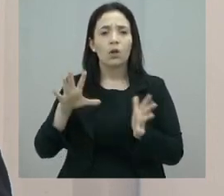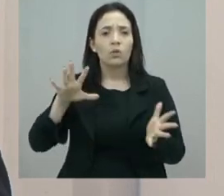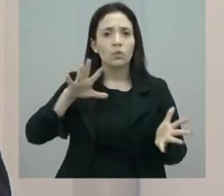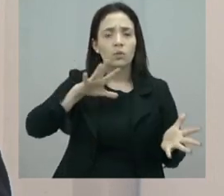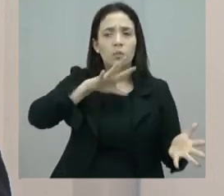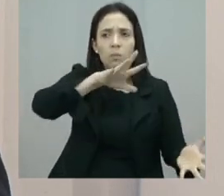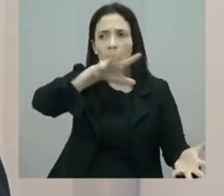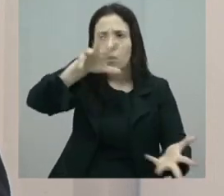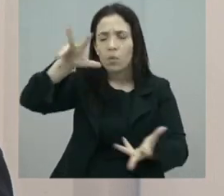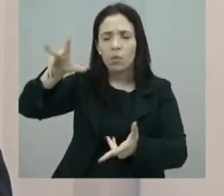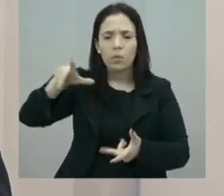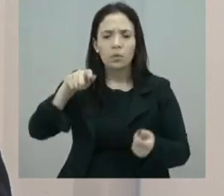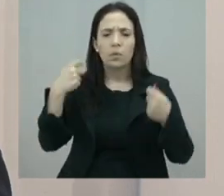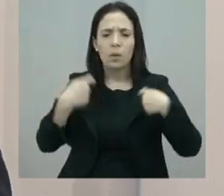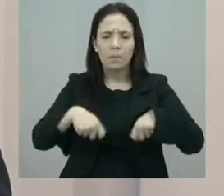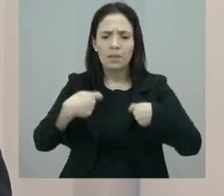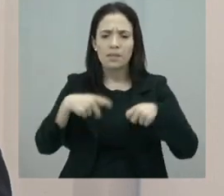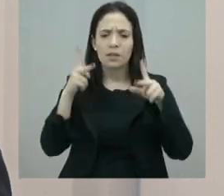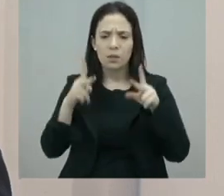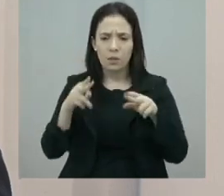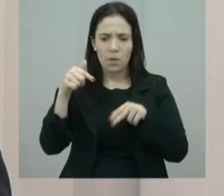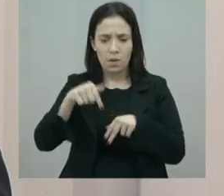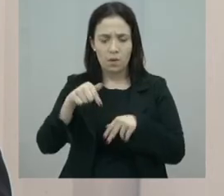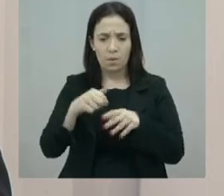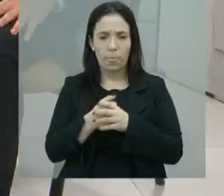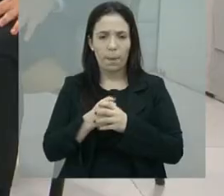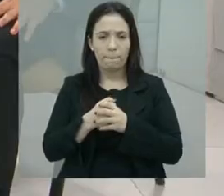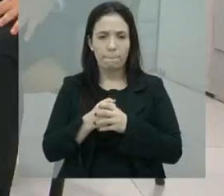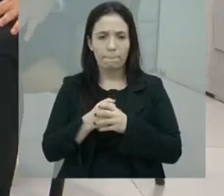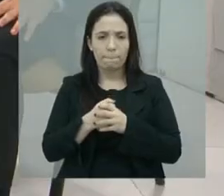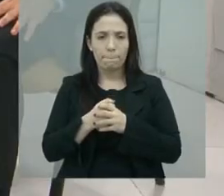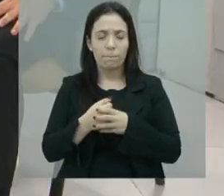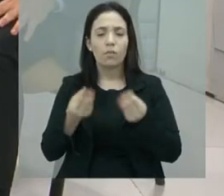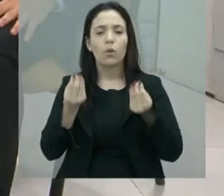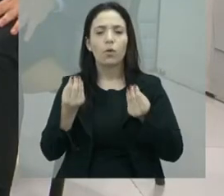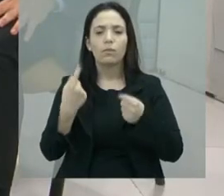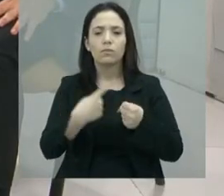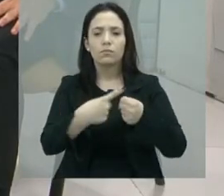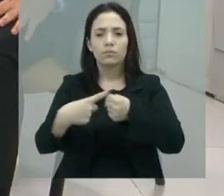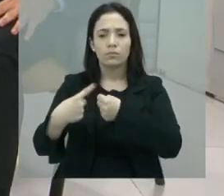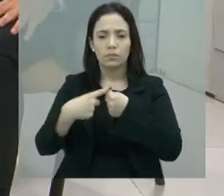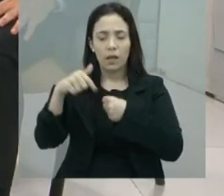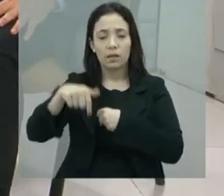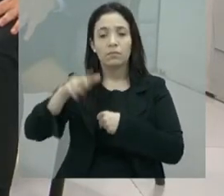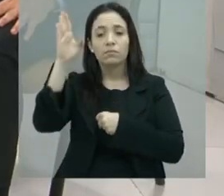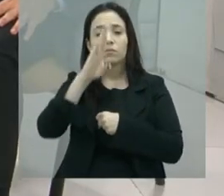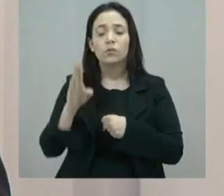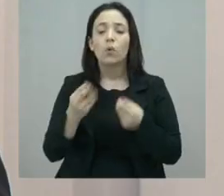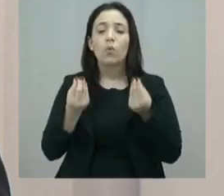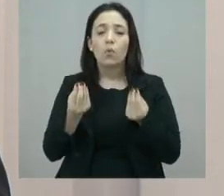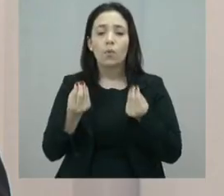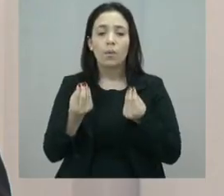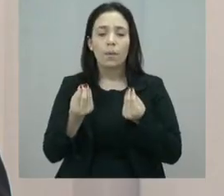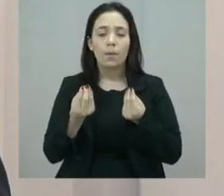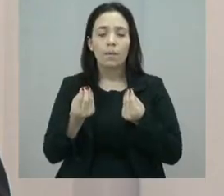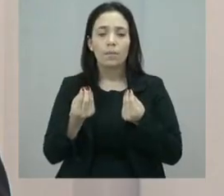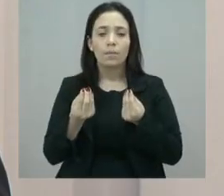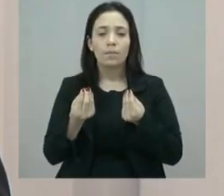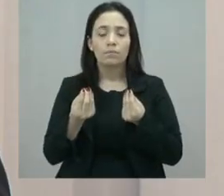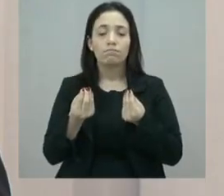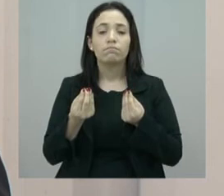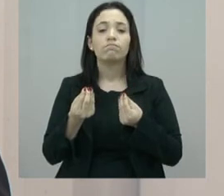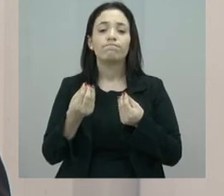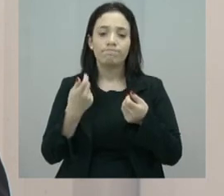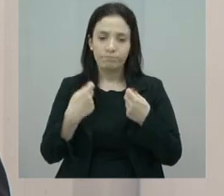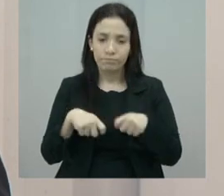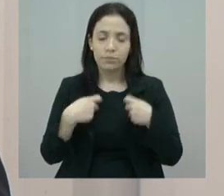mundo precisam de uma lei como essa. Mas como é que ela vai ser aplicada aqui no interior do Brasil? Com a